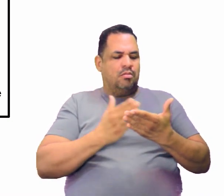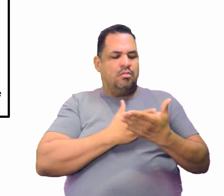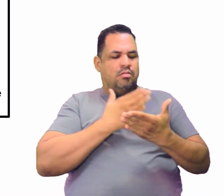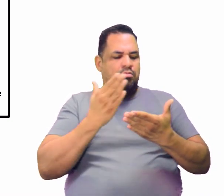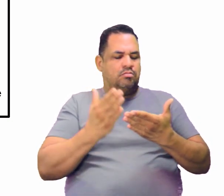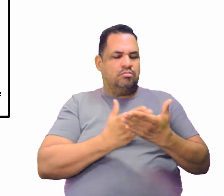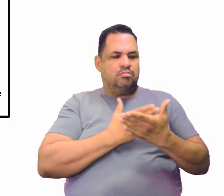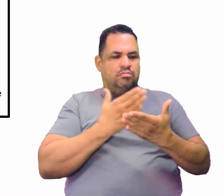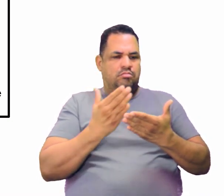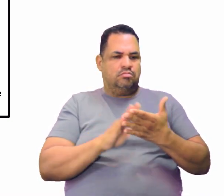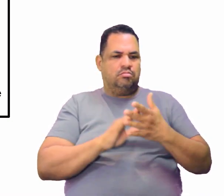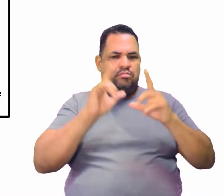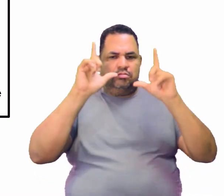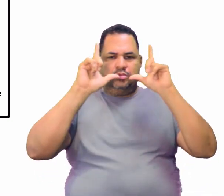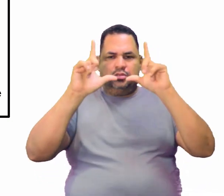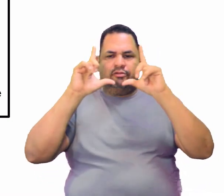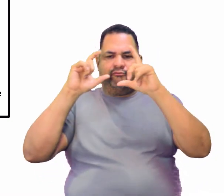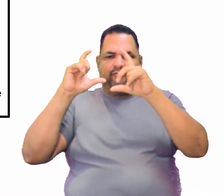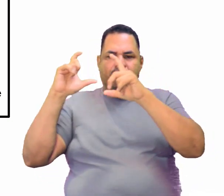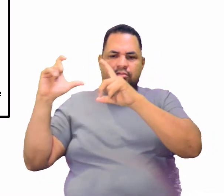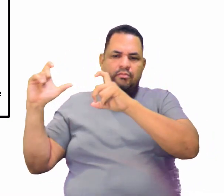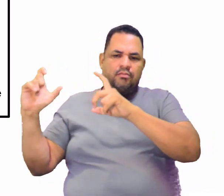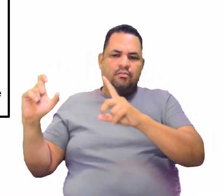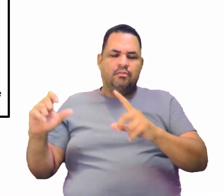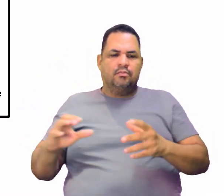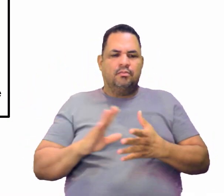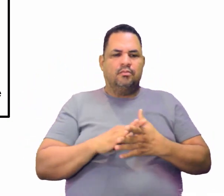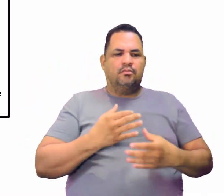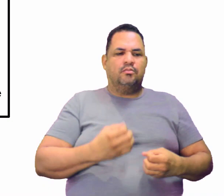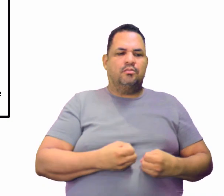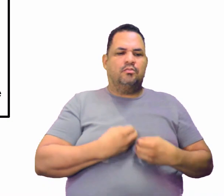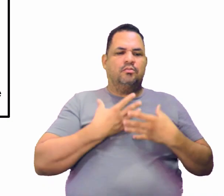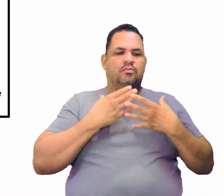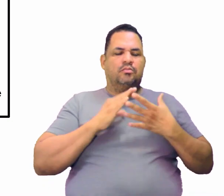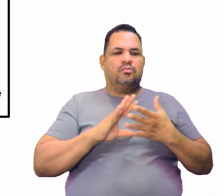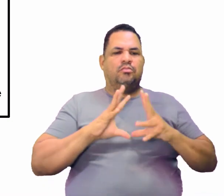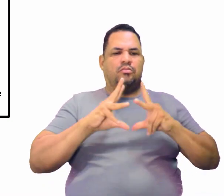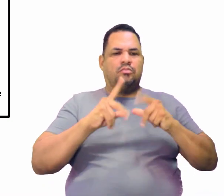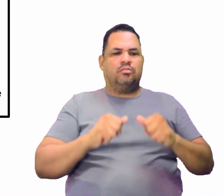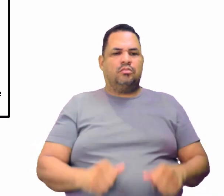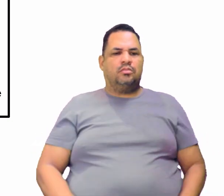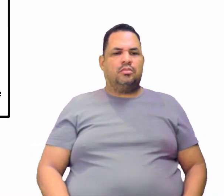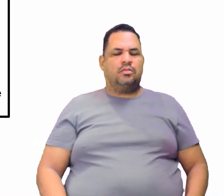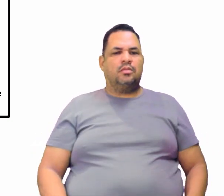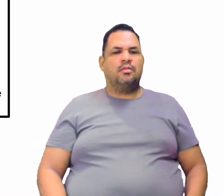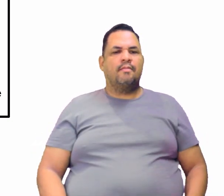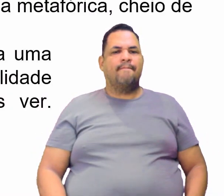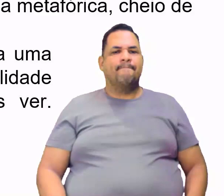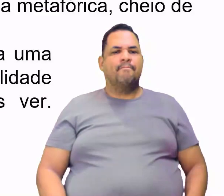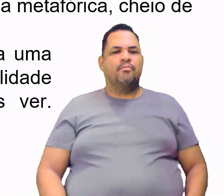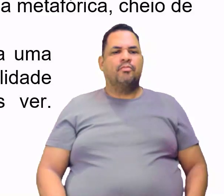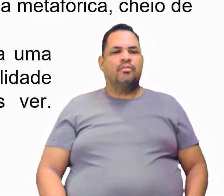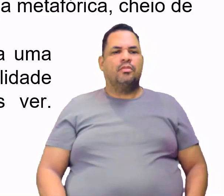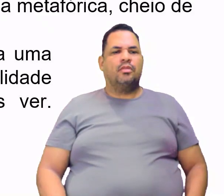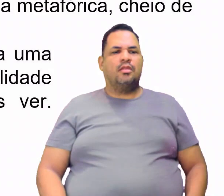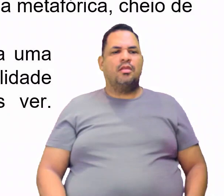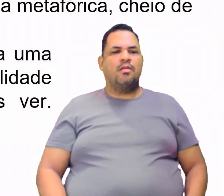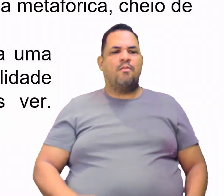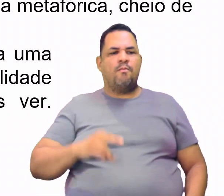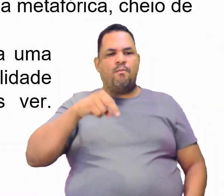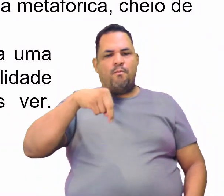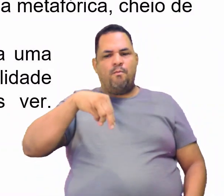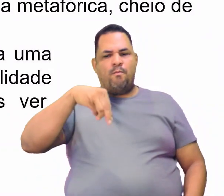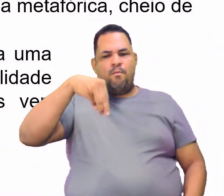Murilo Mendes, né? Poesias completas. Vamos lá! Murilo Mendes,